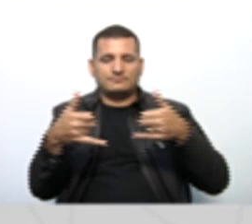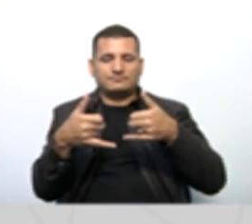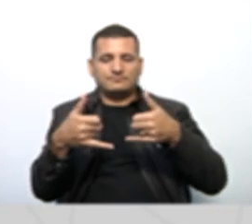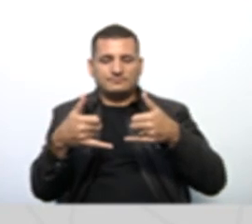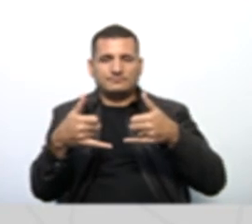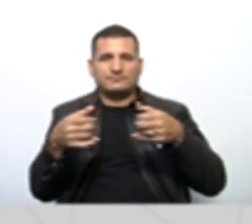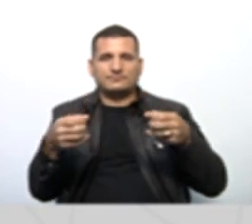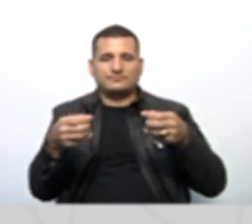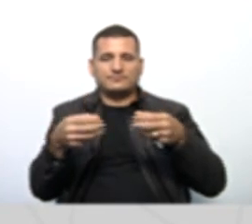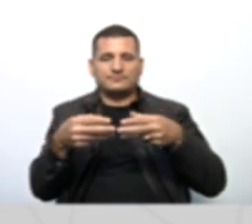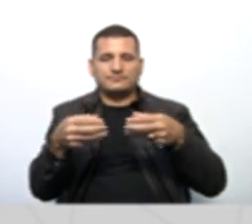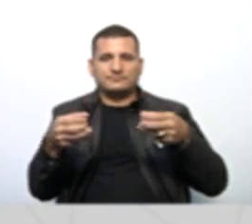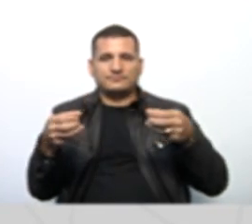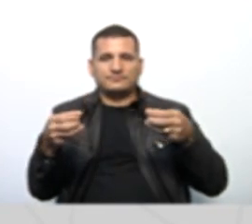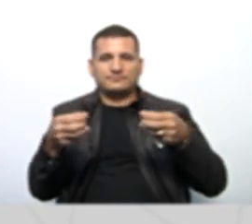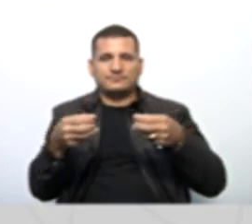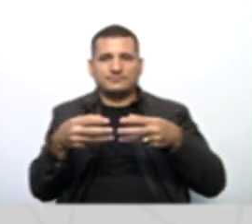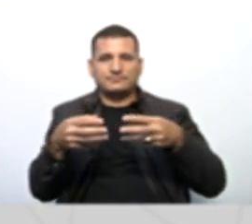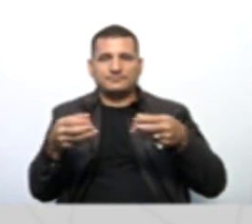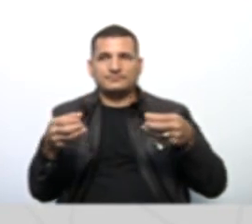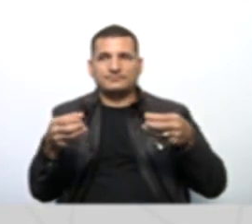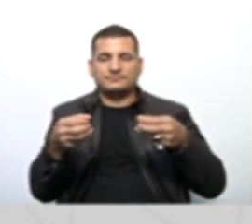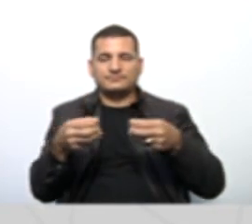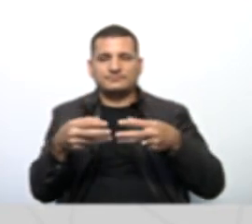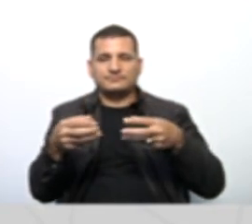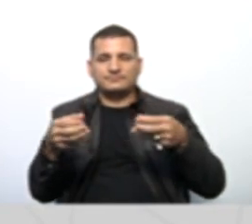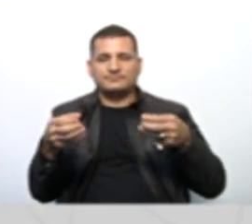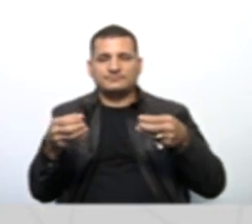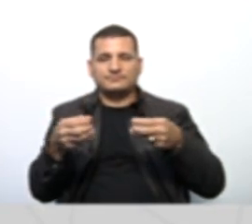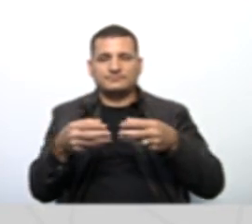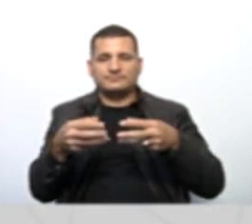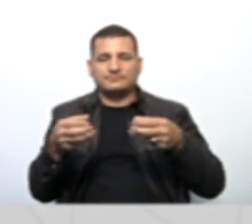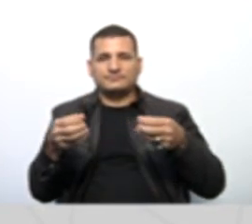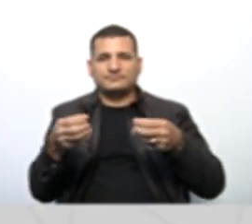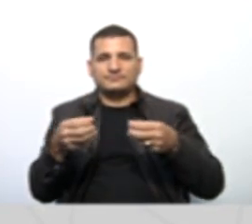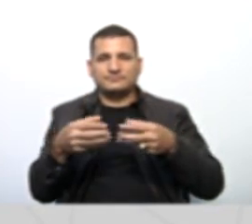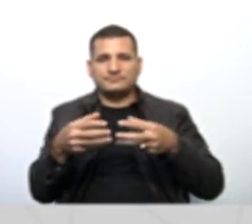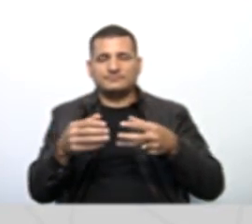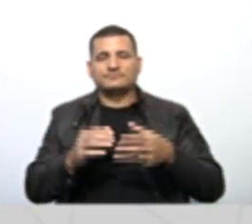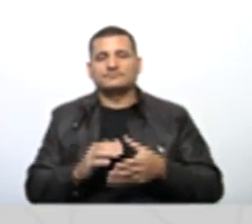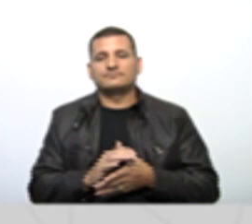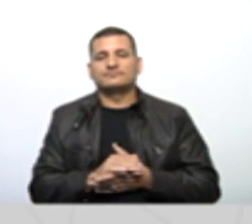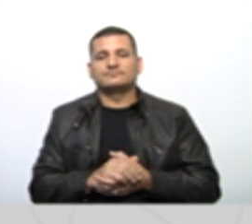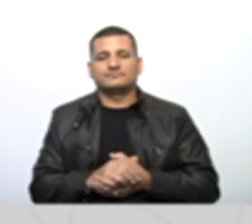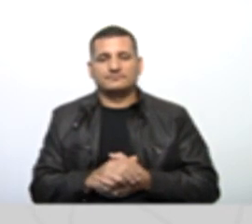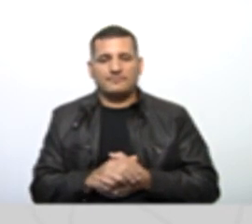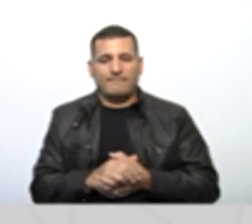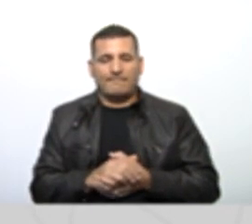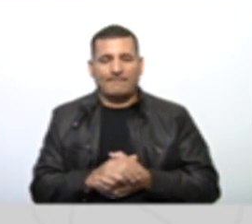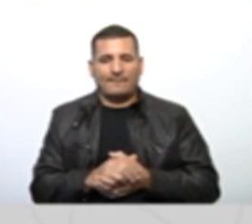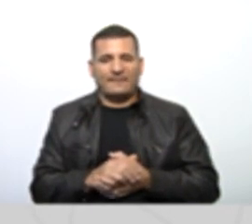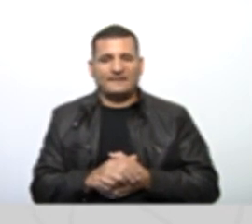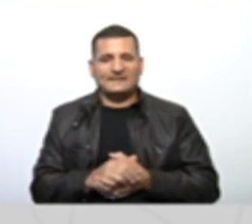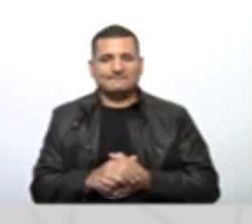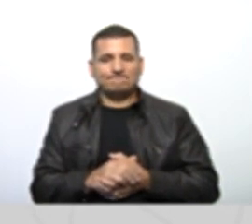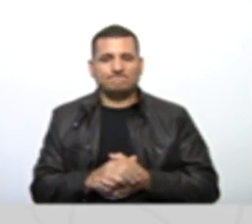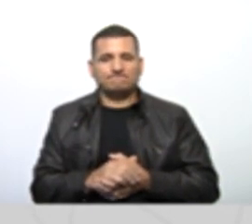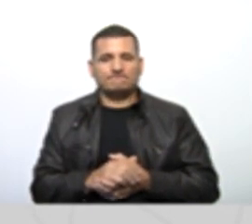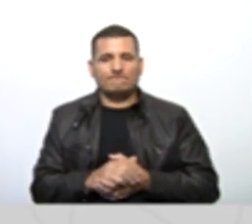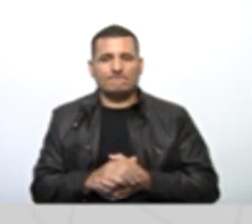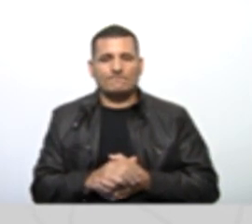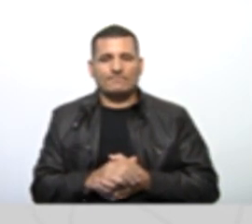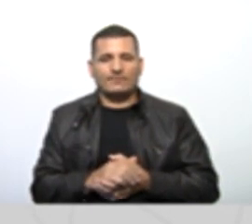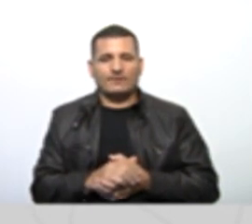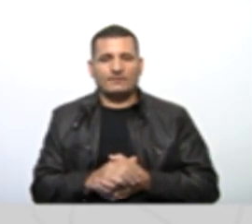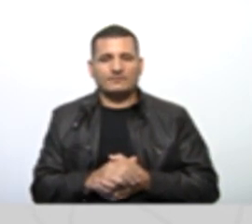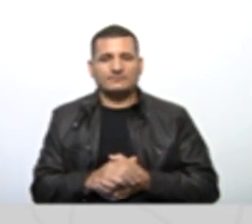outro e começar a jogar e com o seu adversário é exatamente essa pressão é para